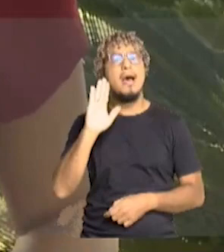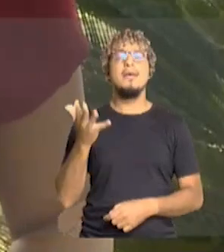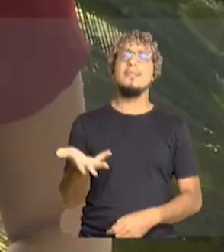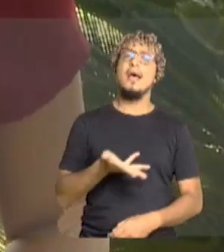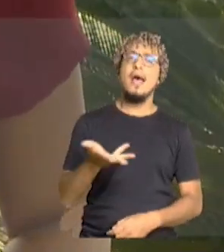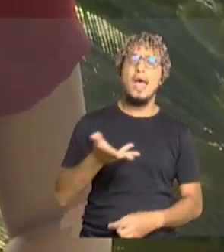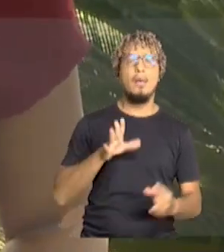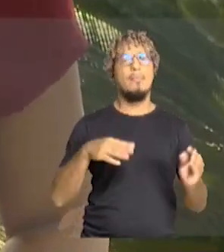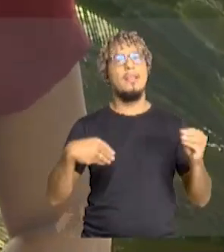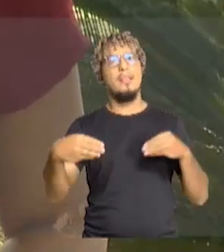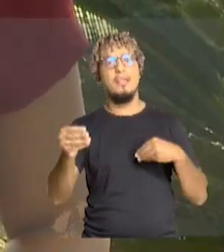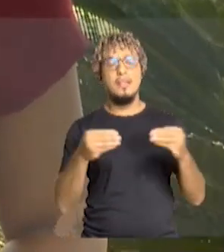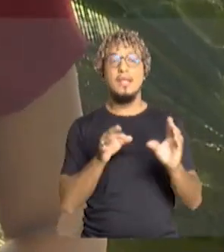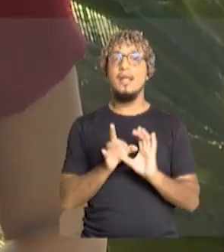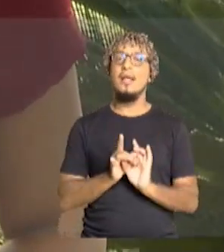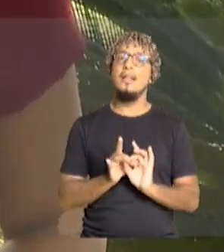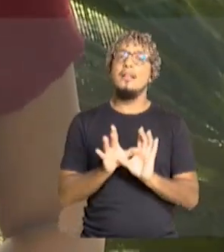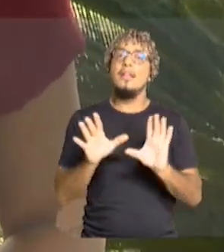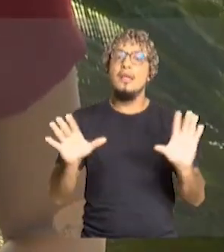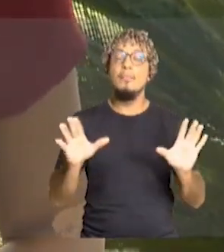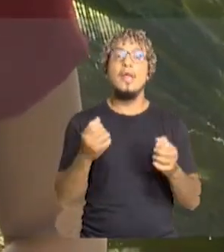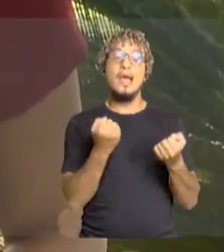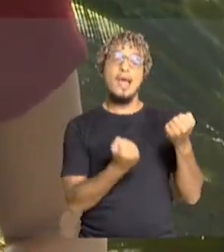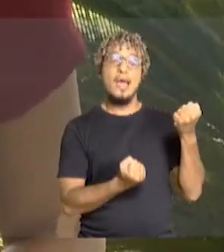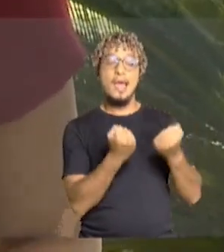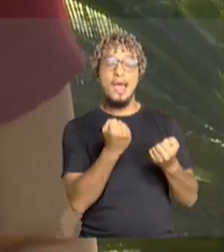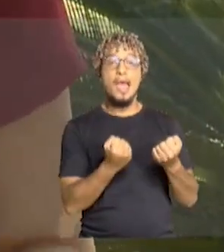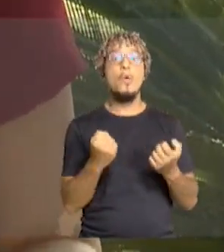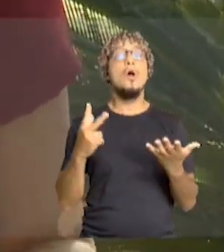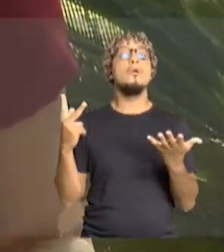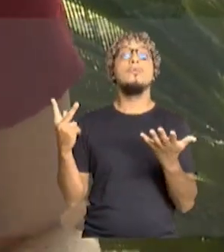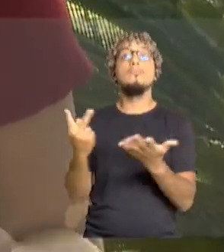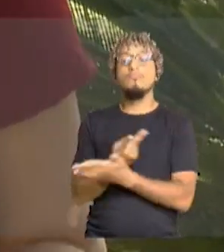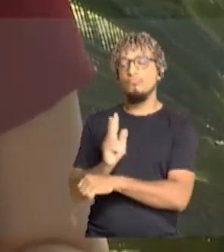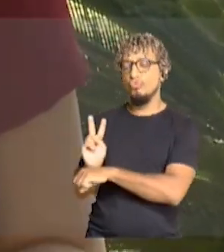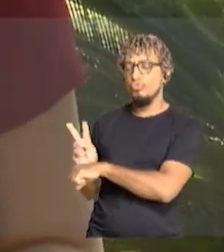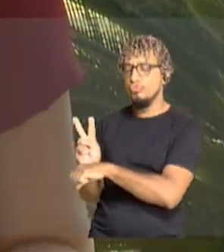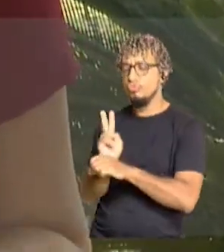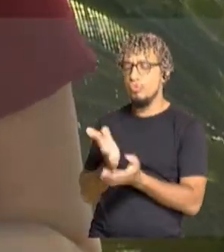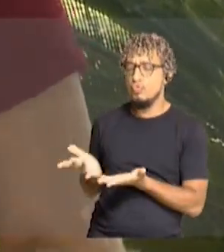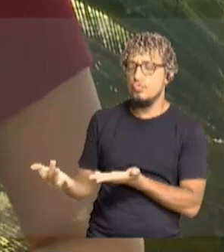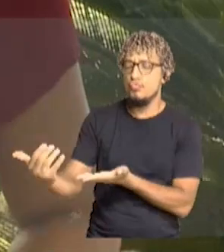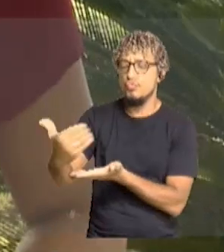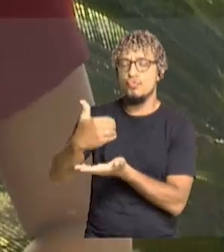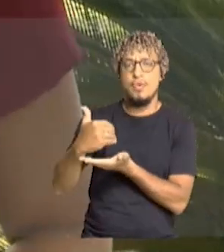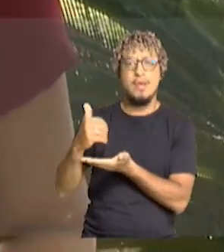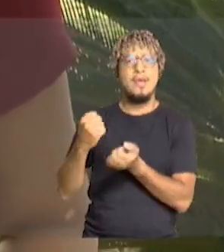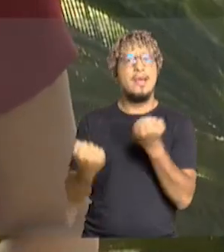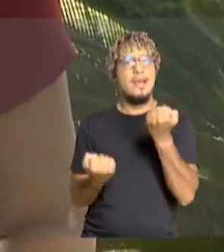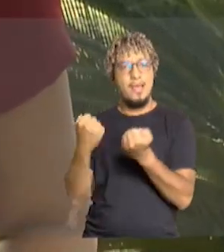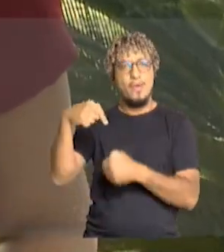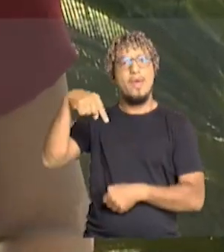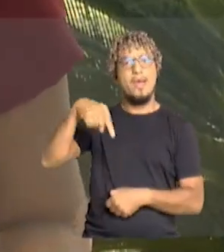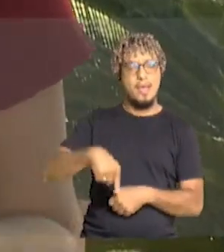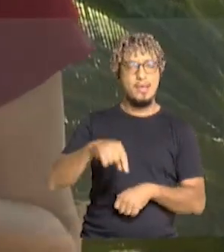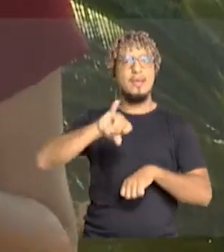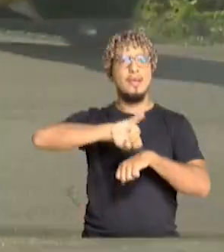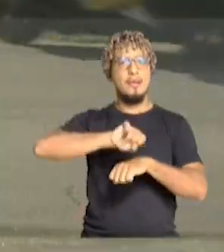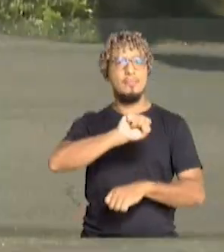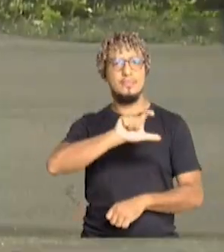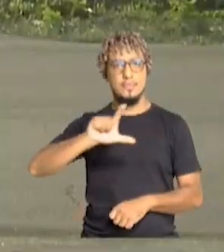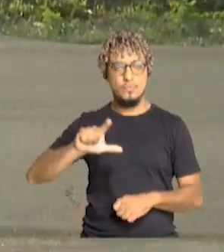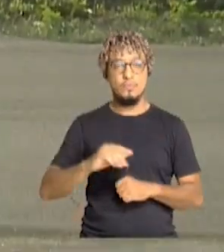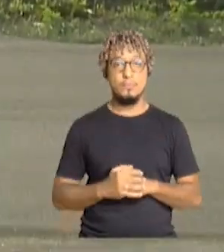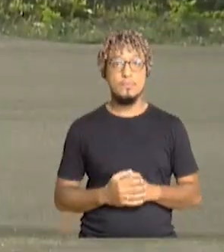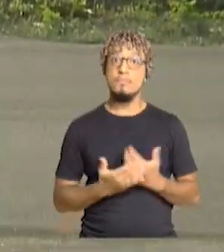flexibilidade na liberação de veículos apreendidos em operações de trânsito que ocorrem aqui na capital maranhense